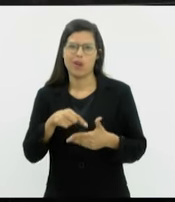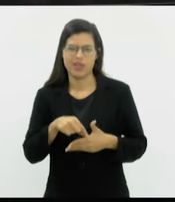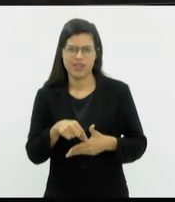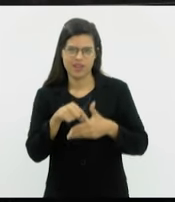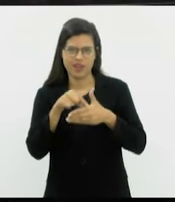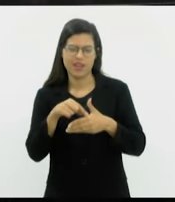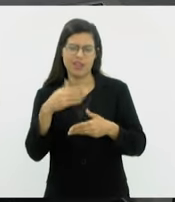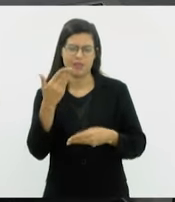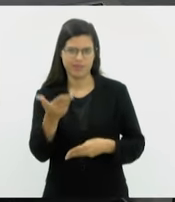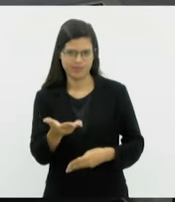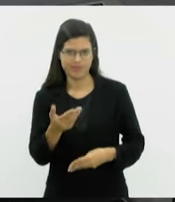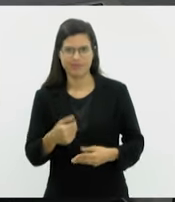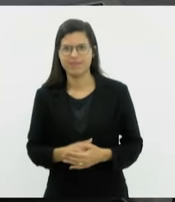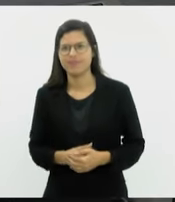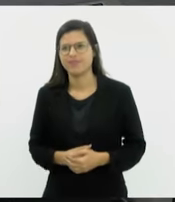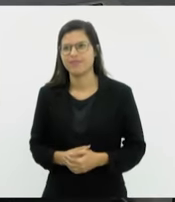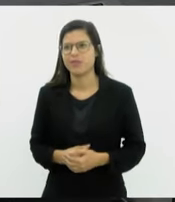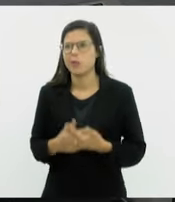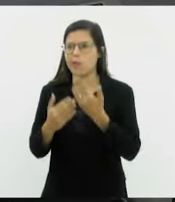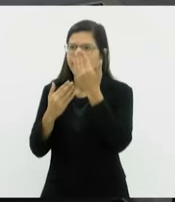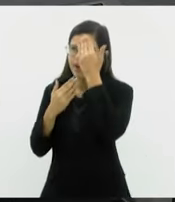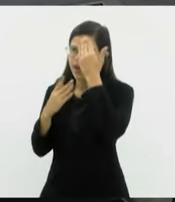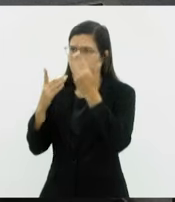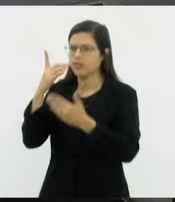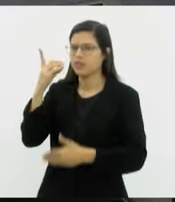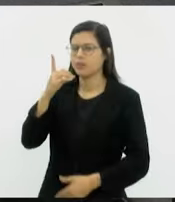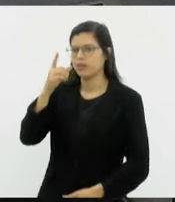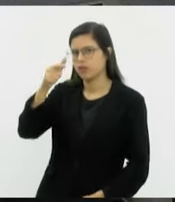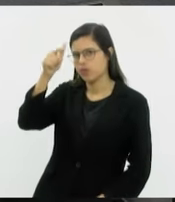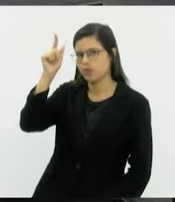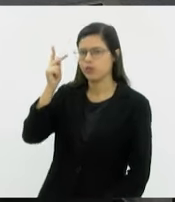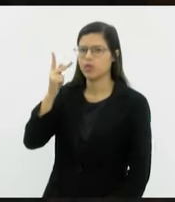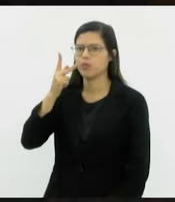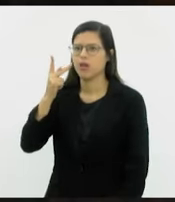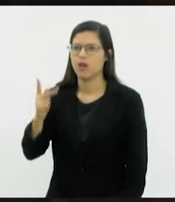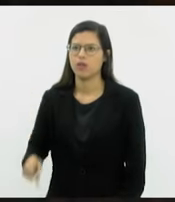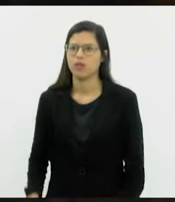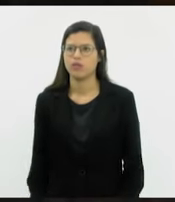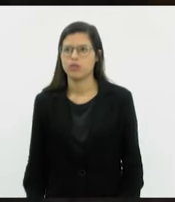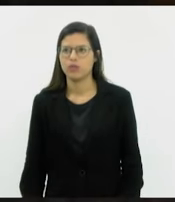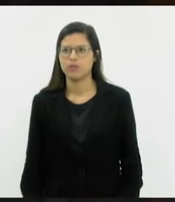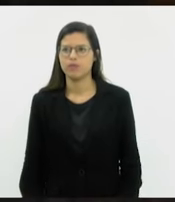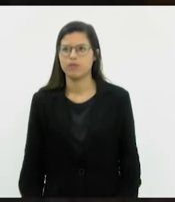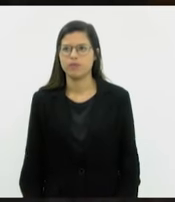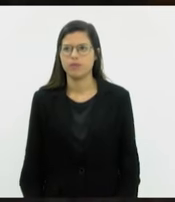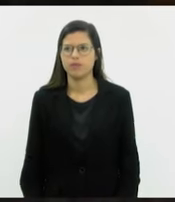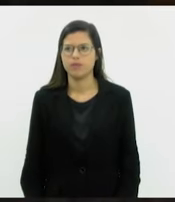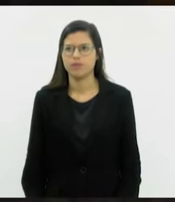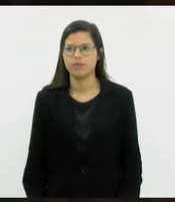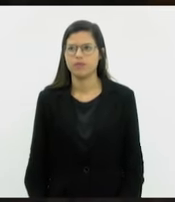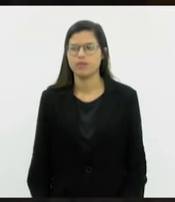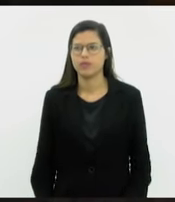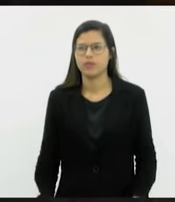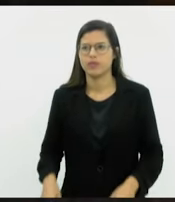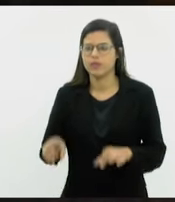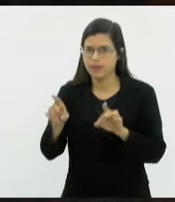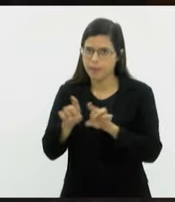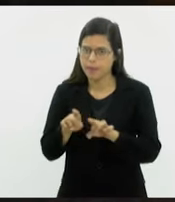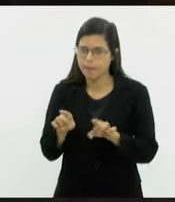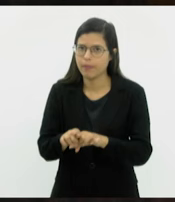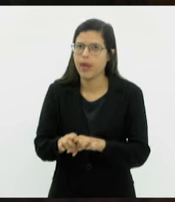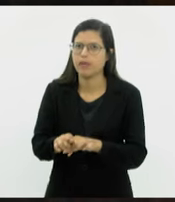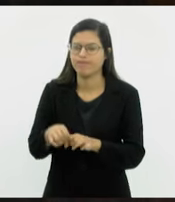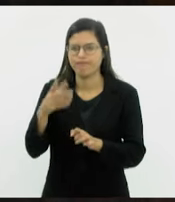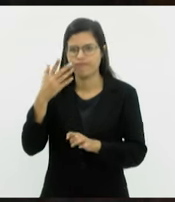Excelência. Obrigado, deputado Luiz Paulo. E corroboro suas palavras, muito